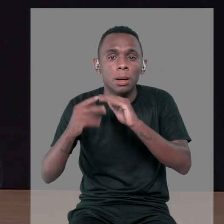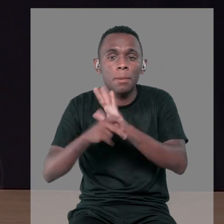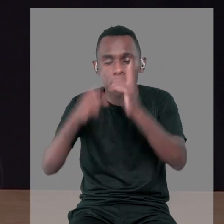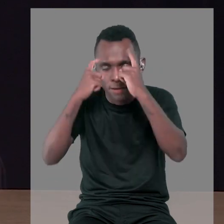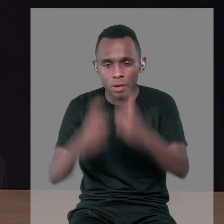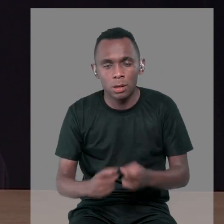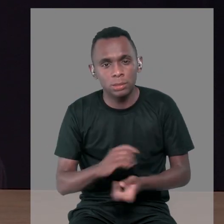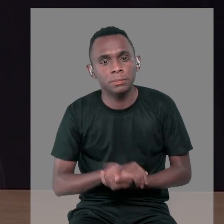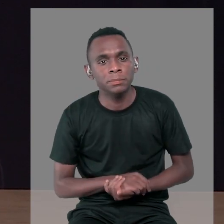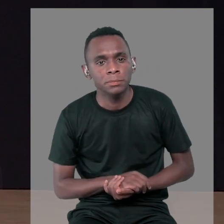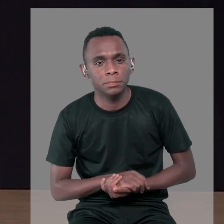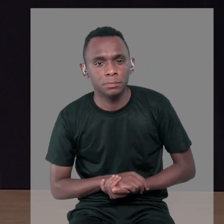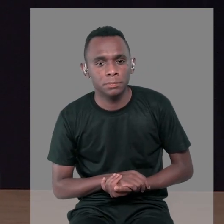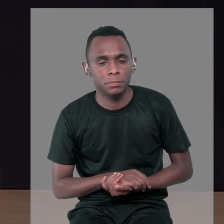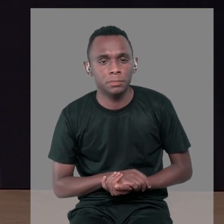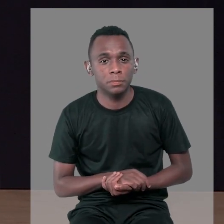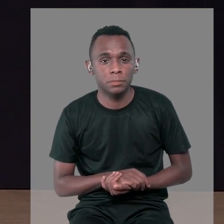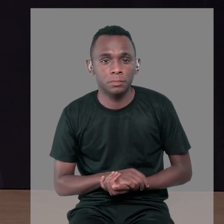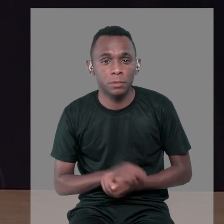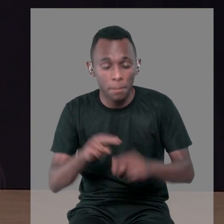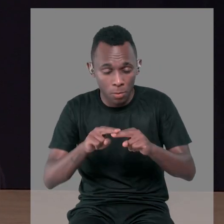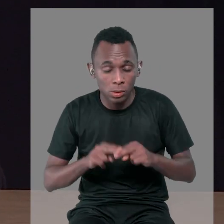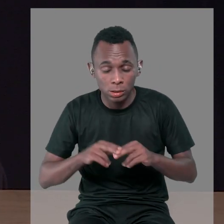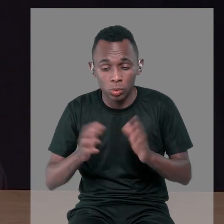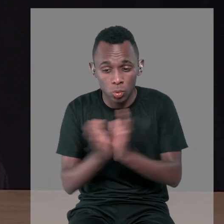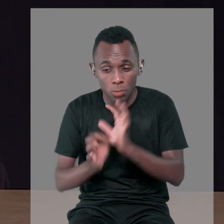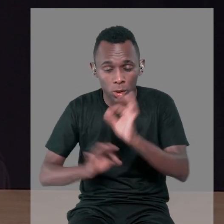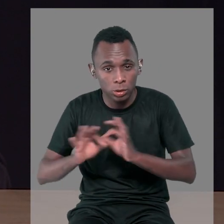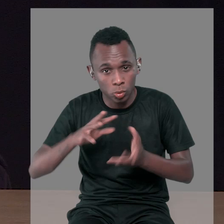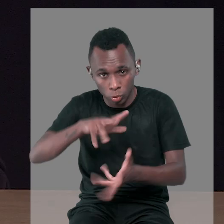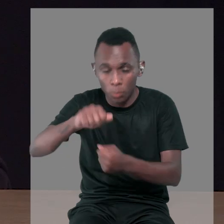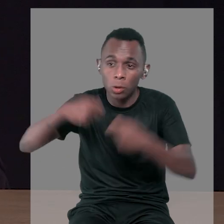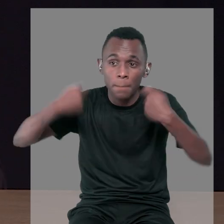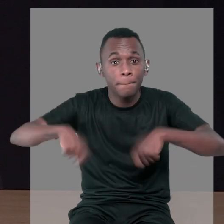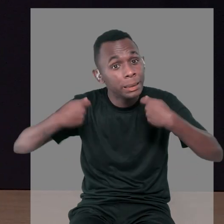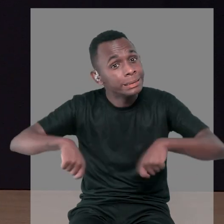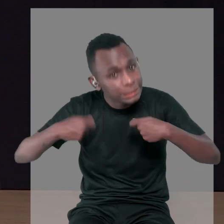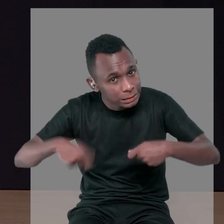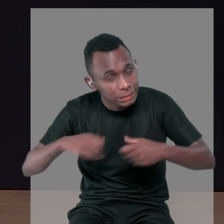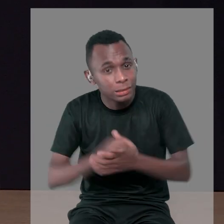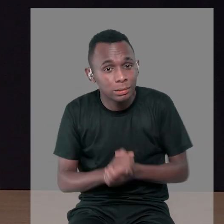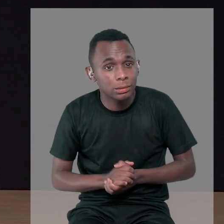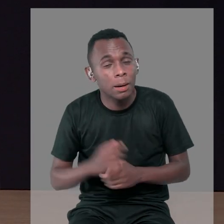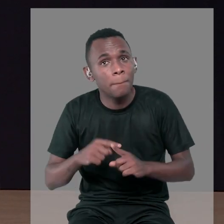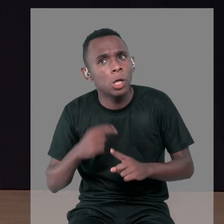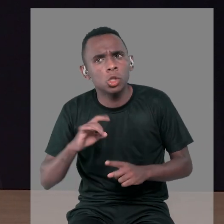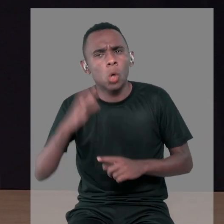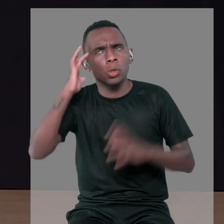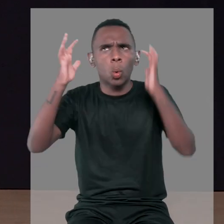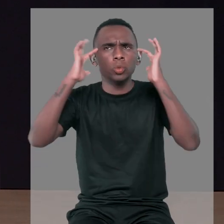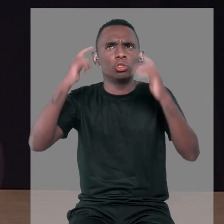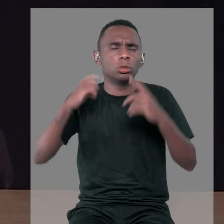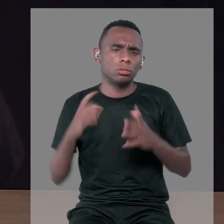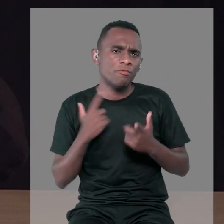Então, por isso que as organizações mundiais são necessárias, mas que não sejamos iludidos também. Não seja,